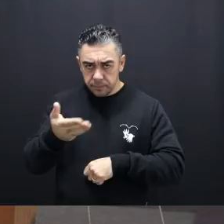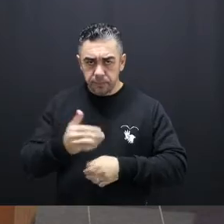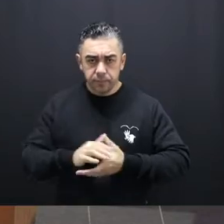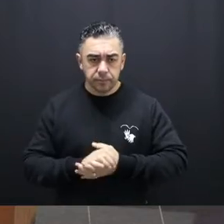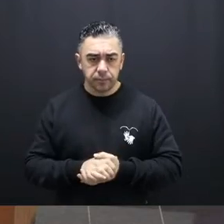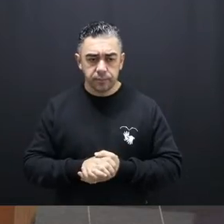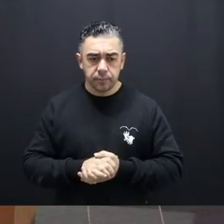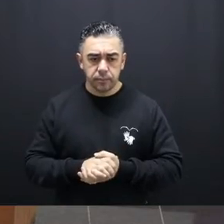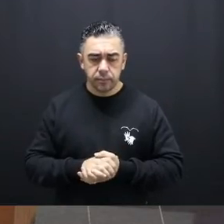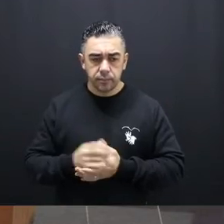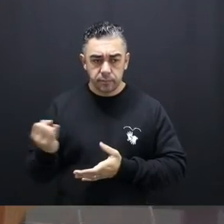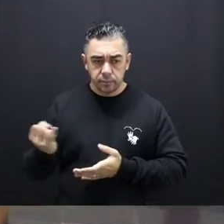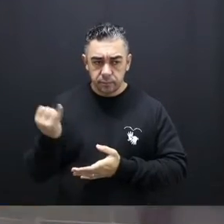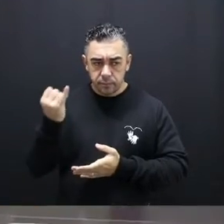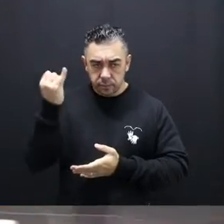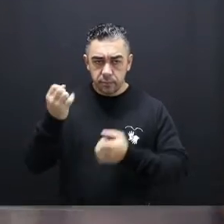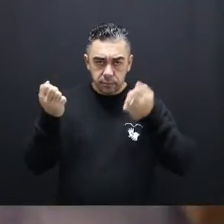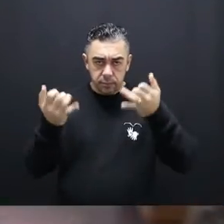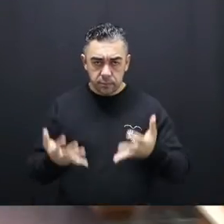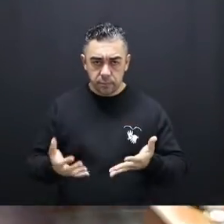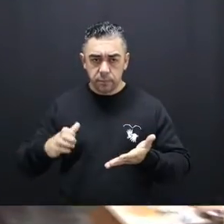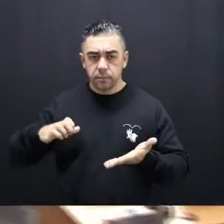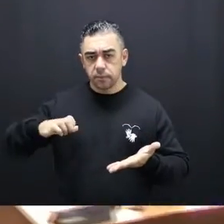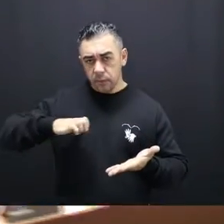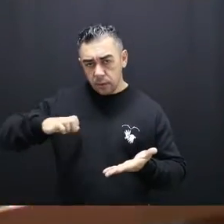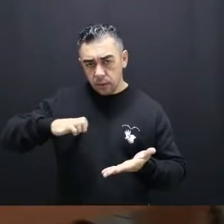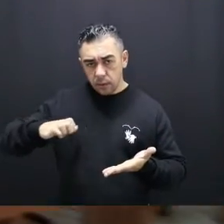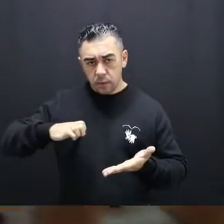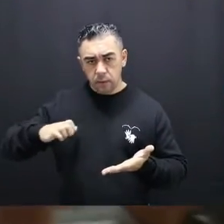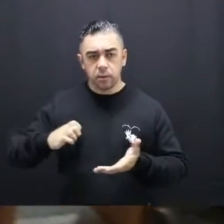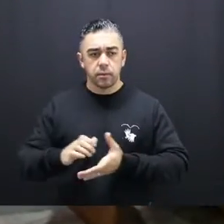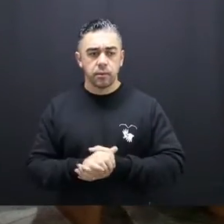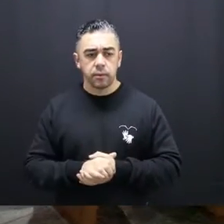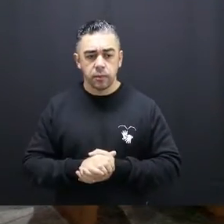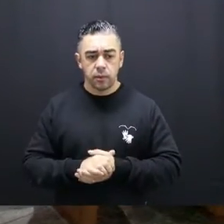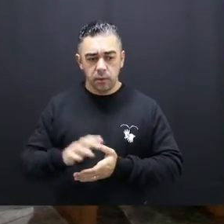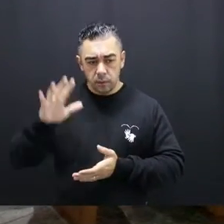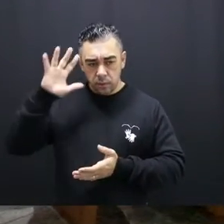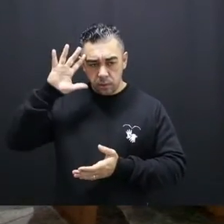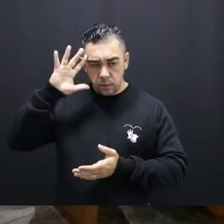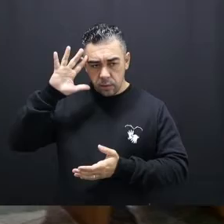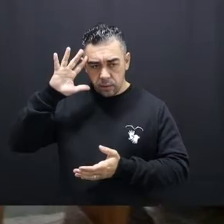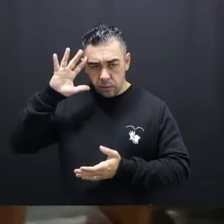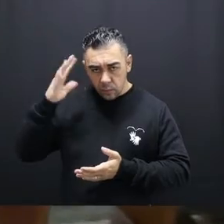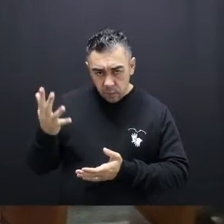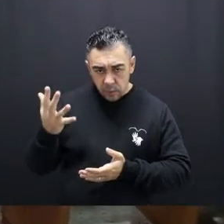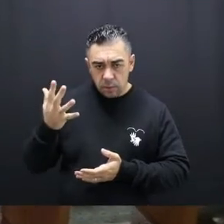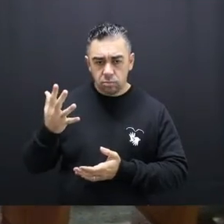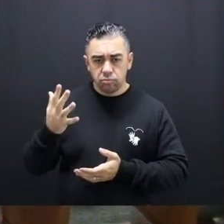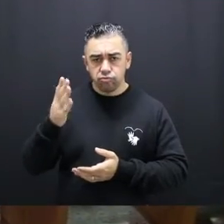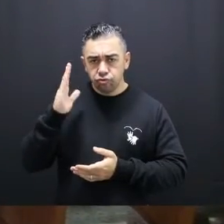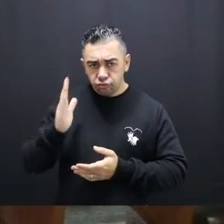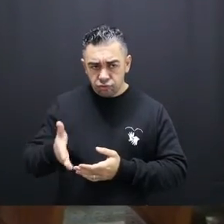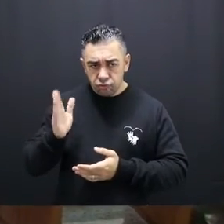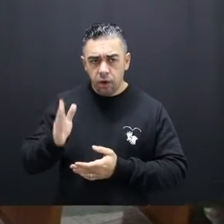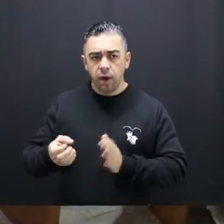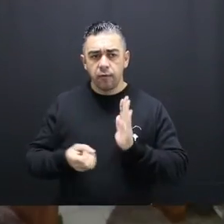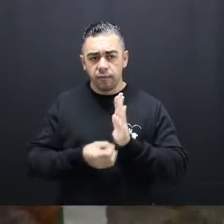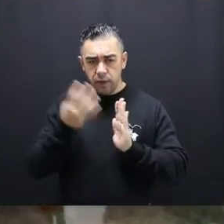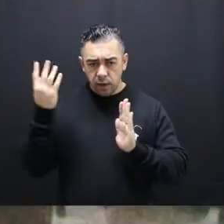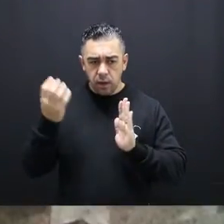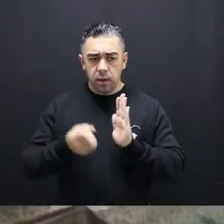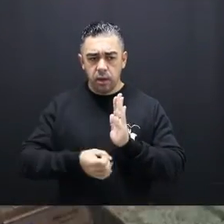é importante a flor essa parte da ética tem uma coisa que aconteceu comigo mais uma vez você